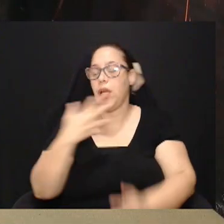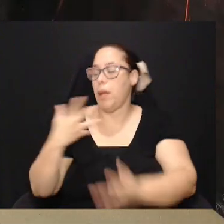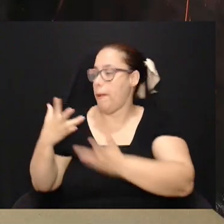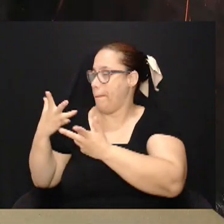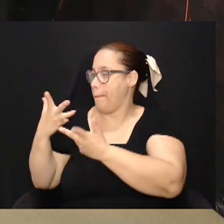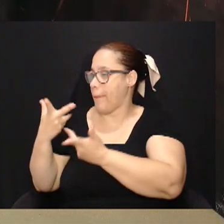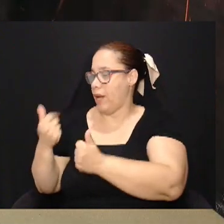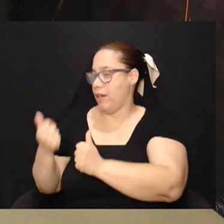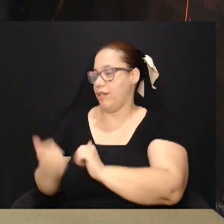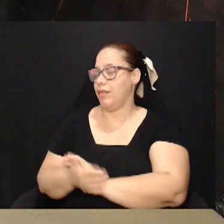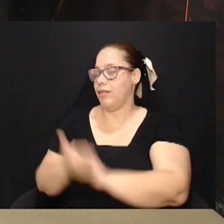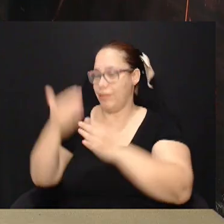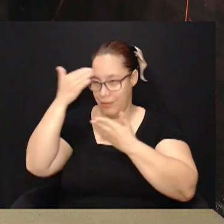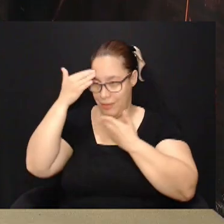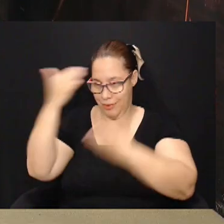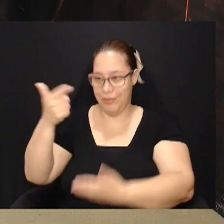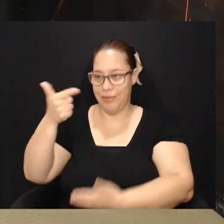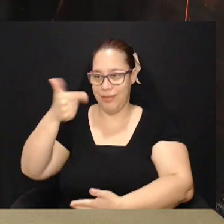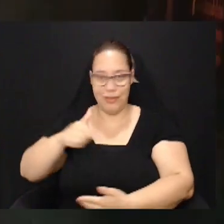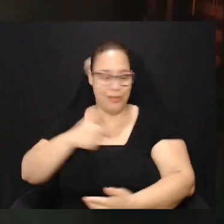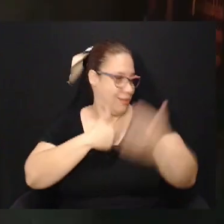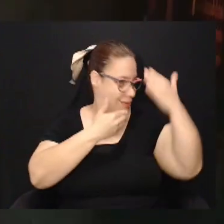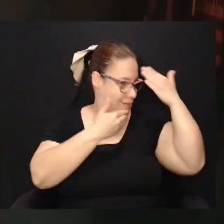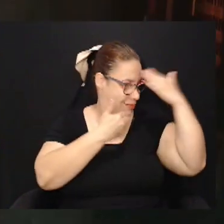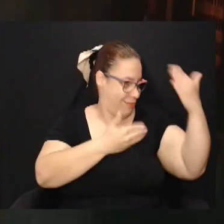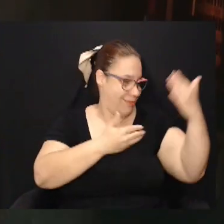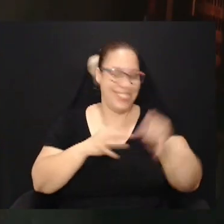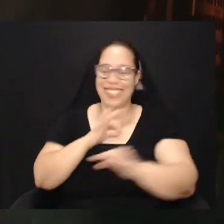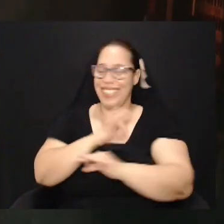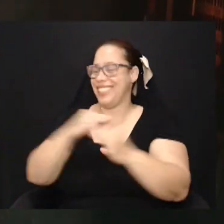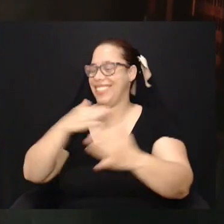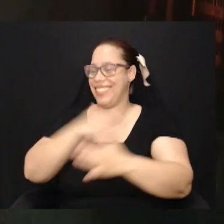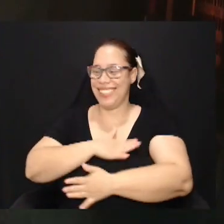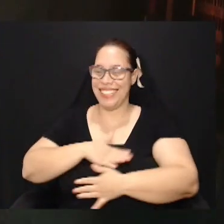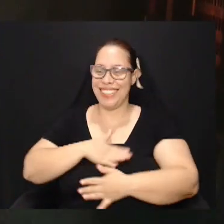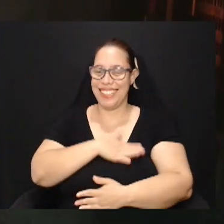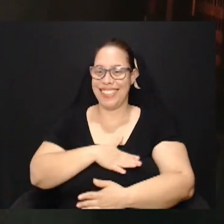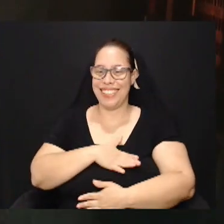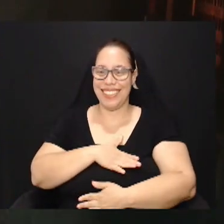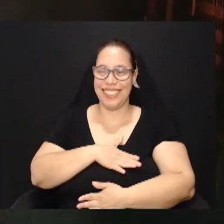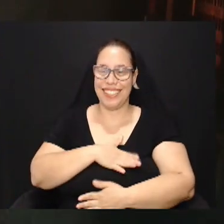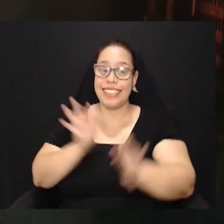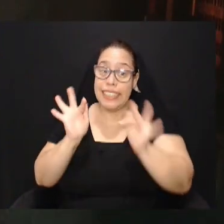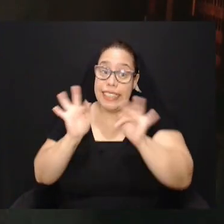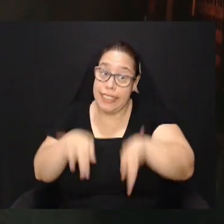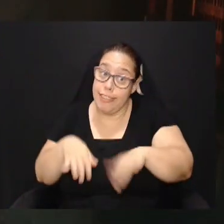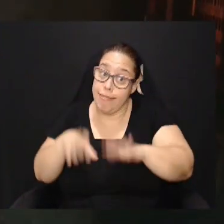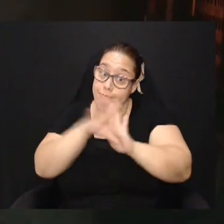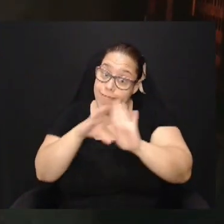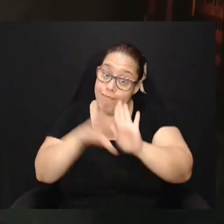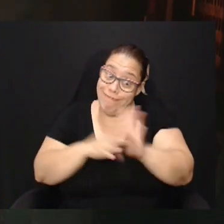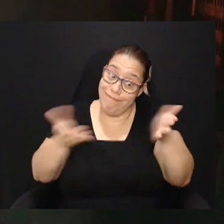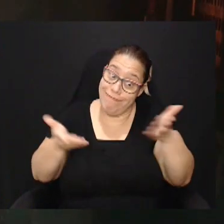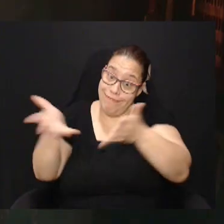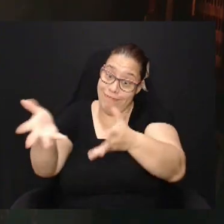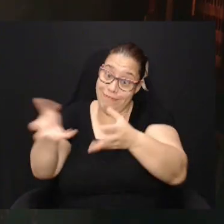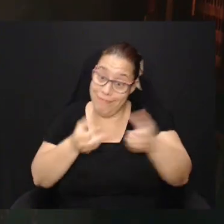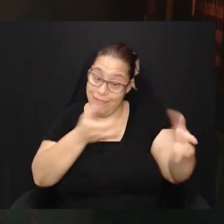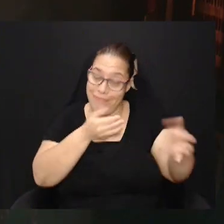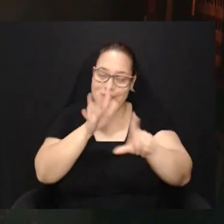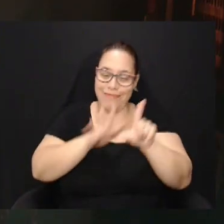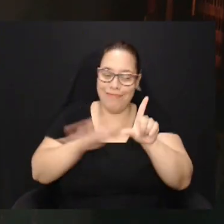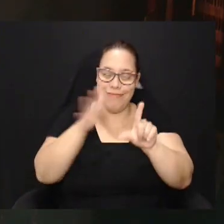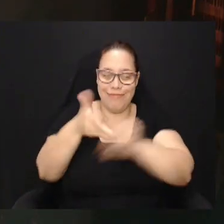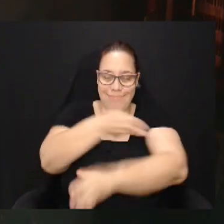Maravilhosas. Obrigada mais uma vez. Eu que agradeço. Viu? Ai, que gostoso, gente. A gente encerra o nosso programa de hoje convidando você para compartilhar